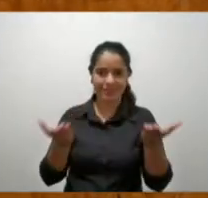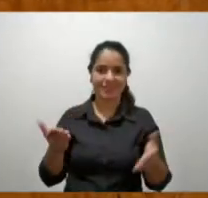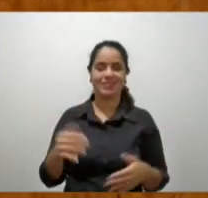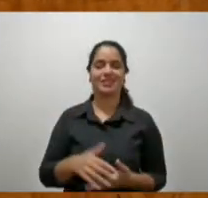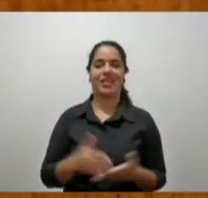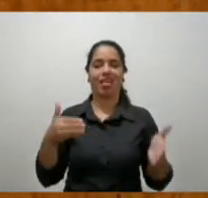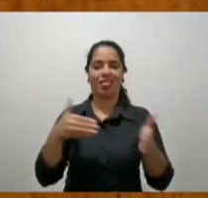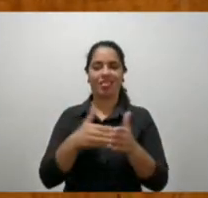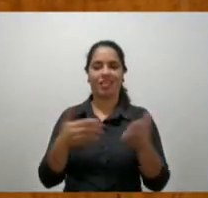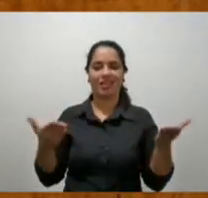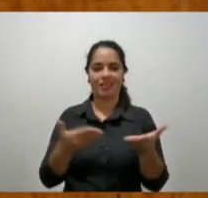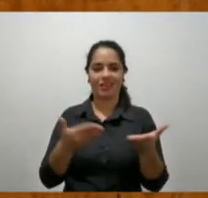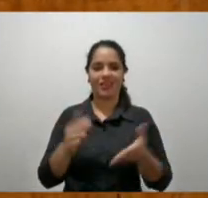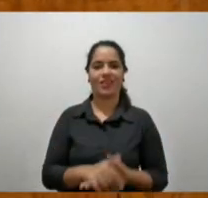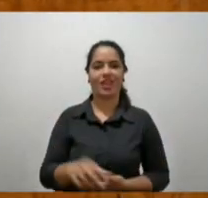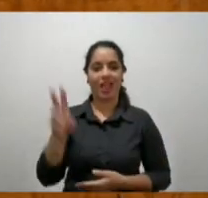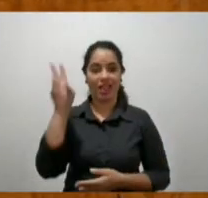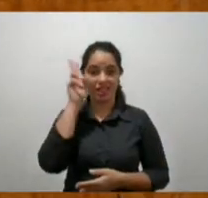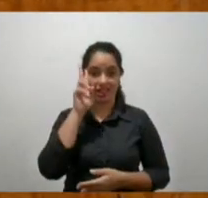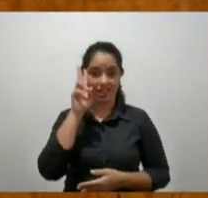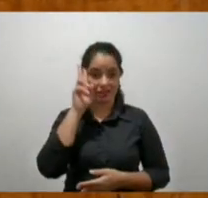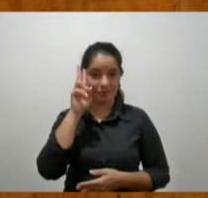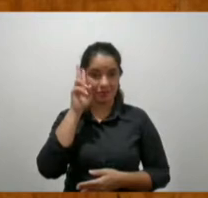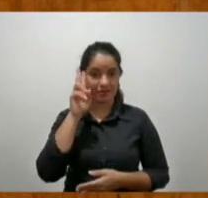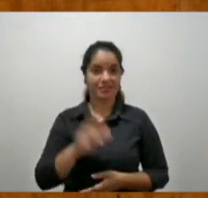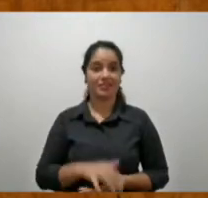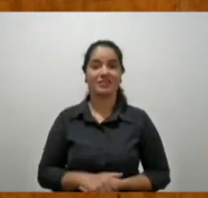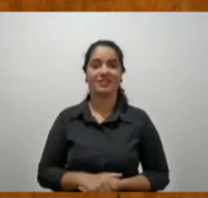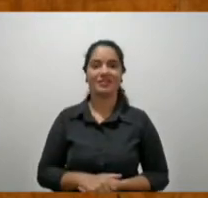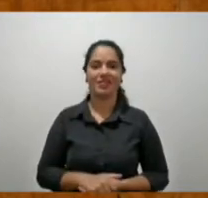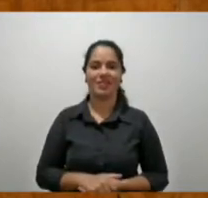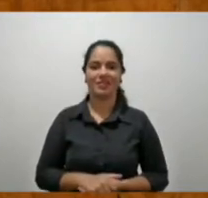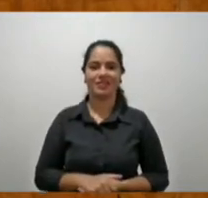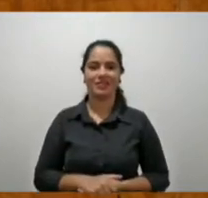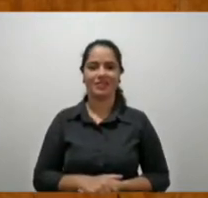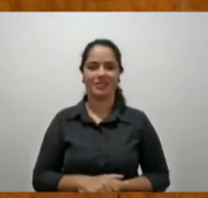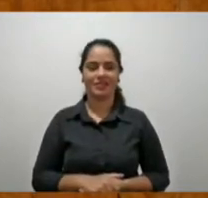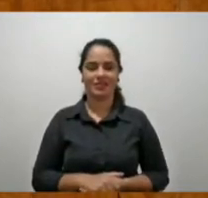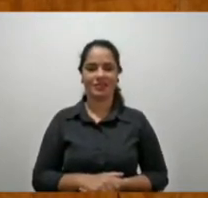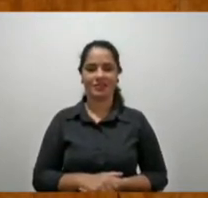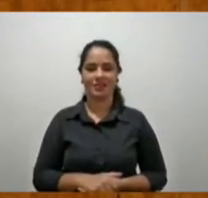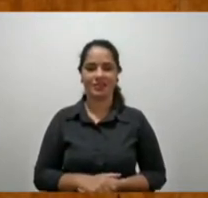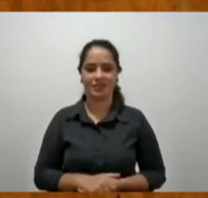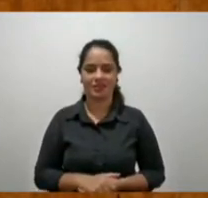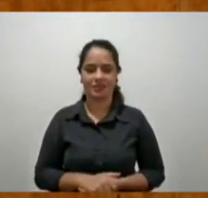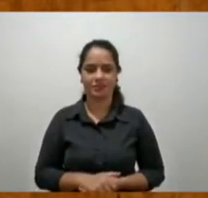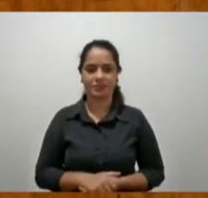Lembrando, o deputado Amaro Neto já está aqui no estúdio ao lado, apresentando o seu programa. Lembrando que